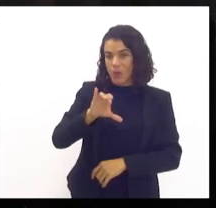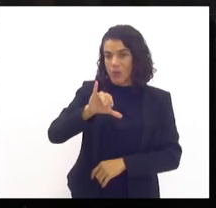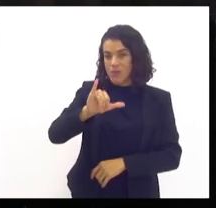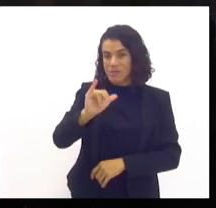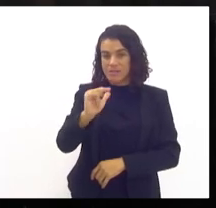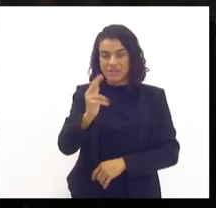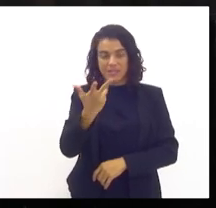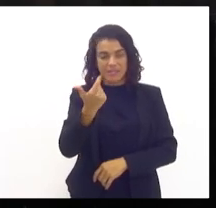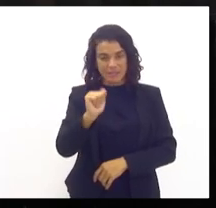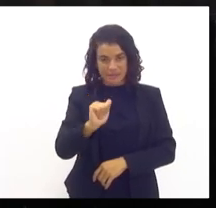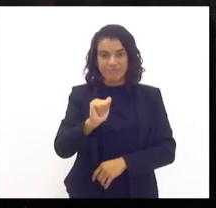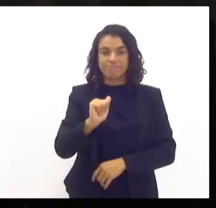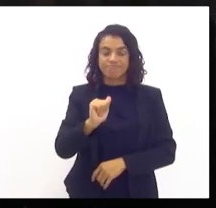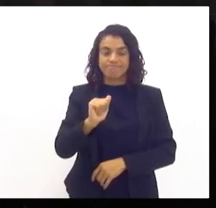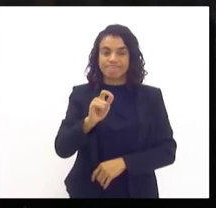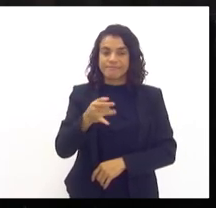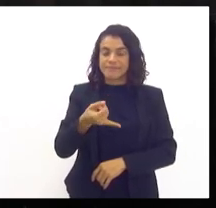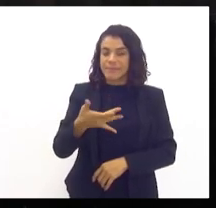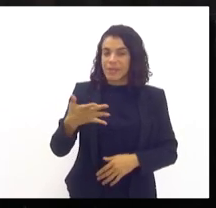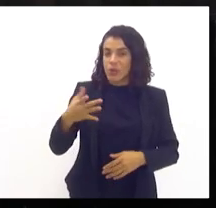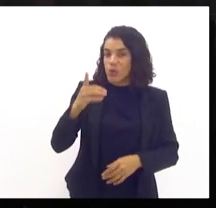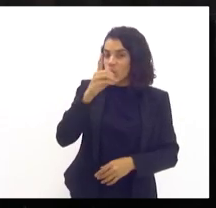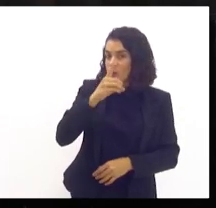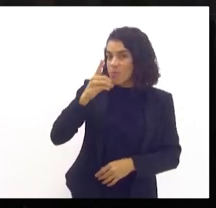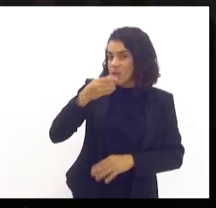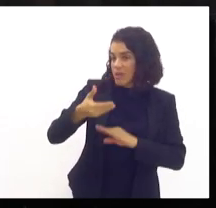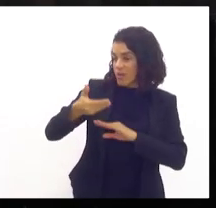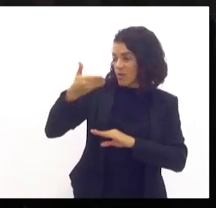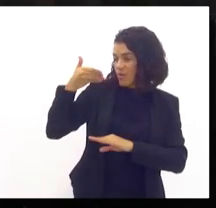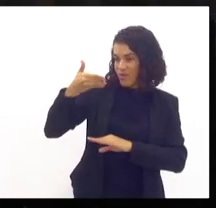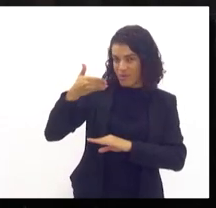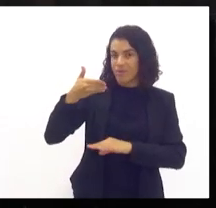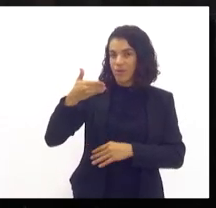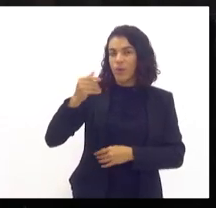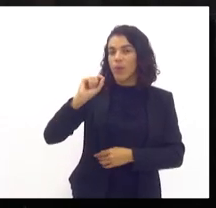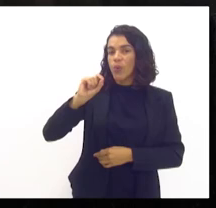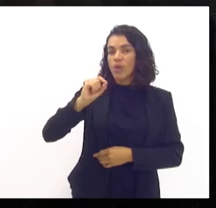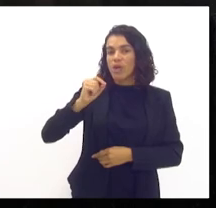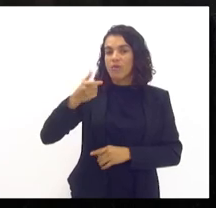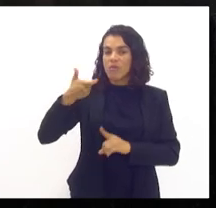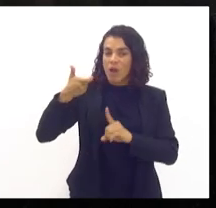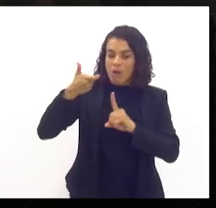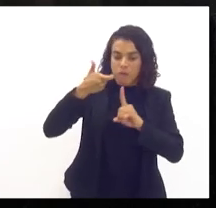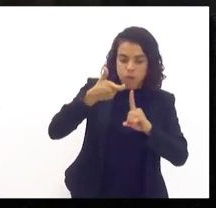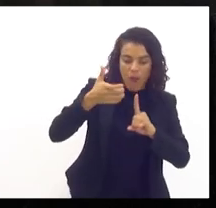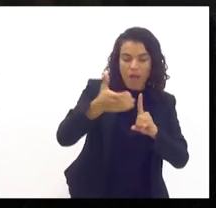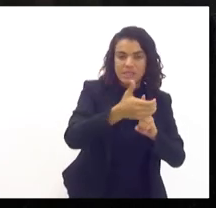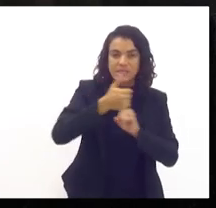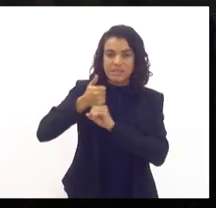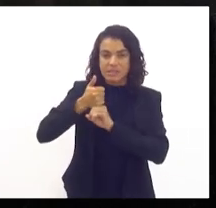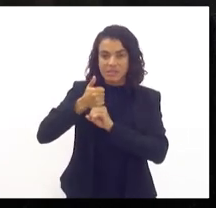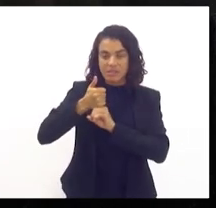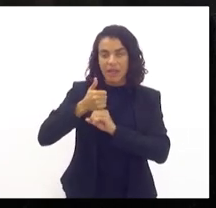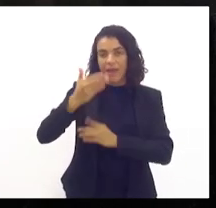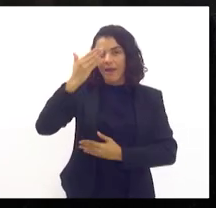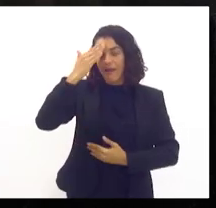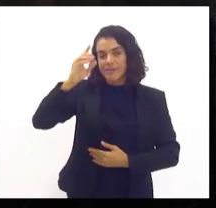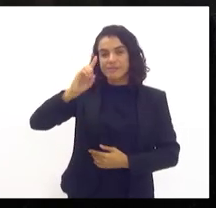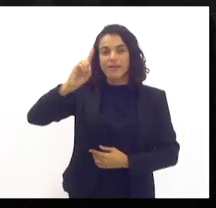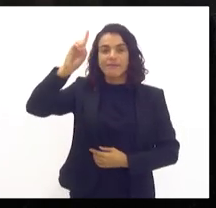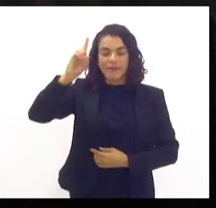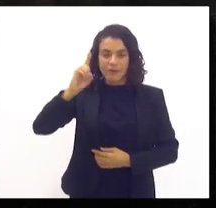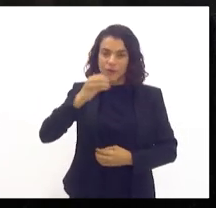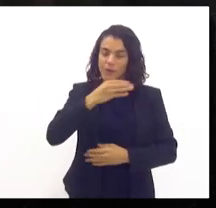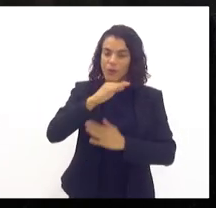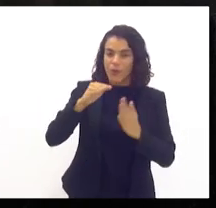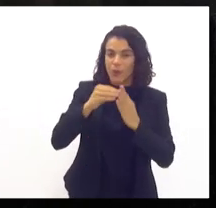que sofreu nesse domingo um sequestro. Graças a Deus está tudo bem com ela, está bem